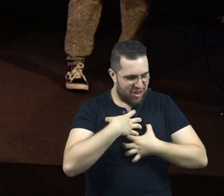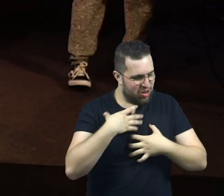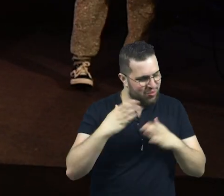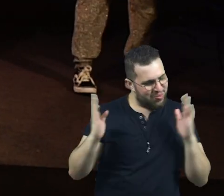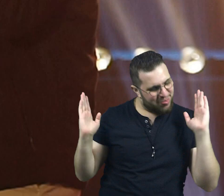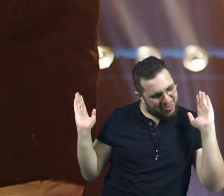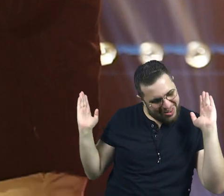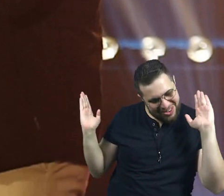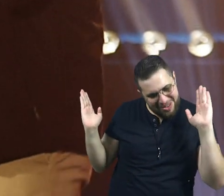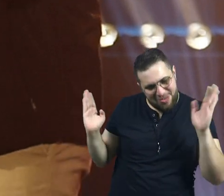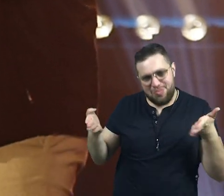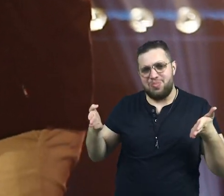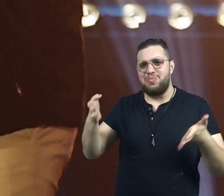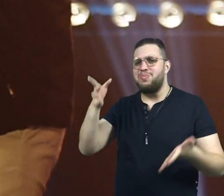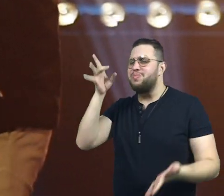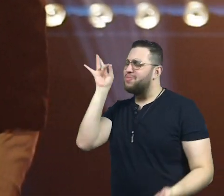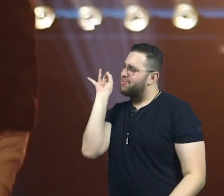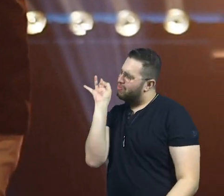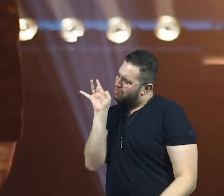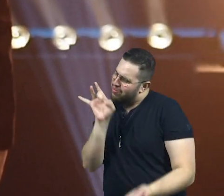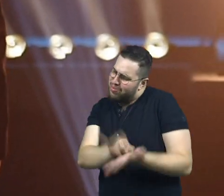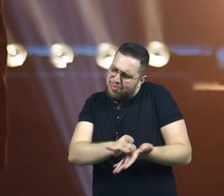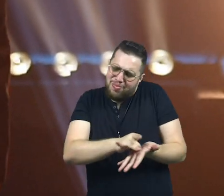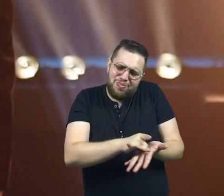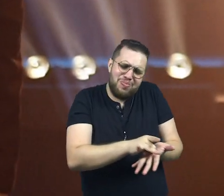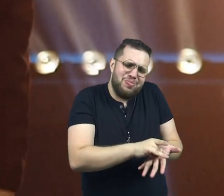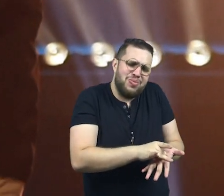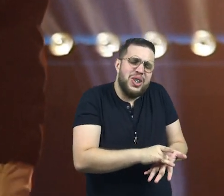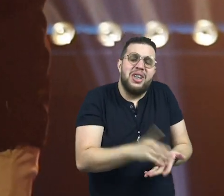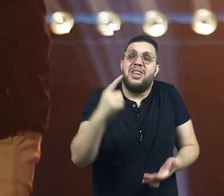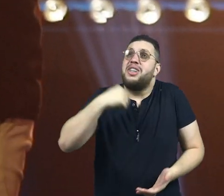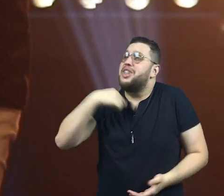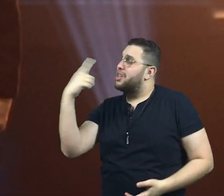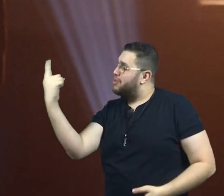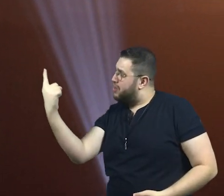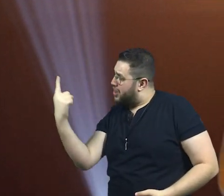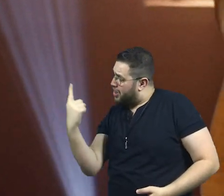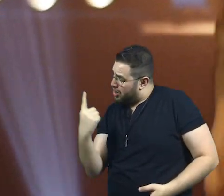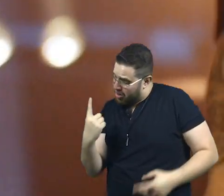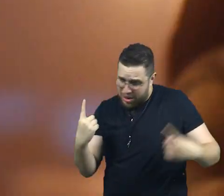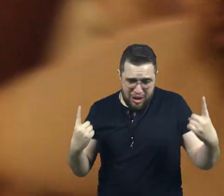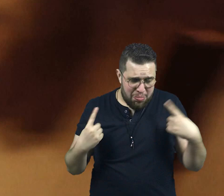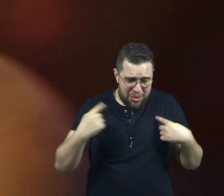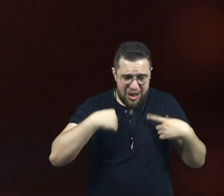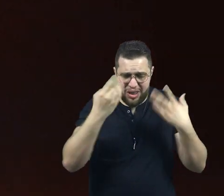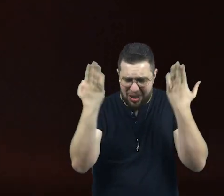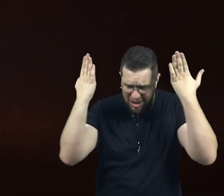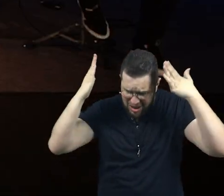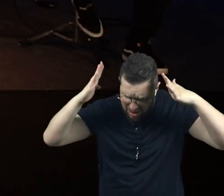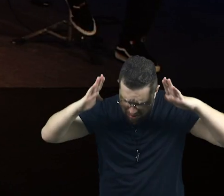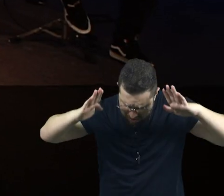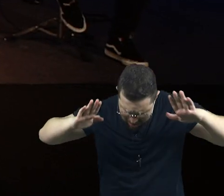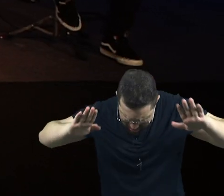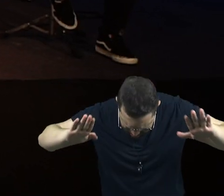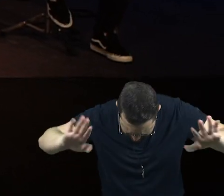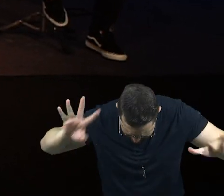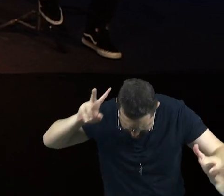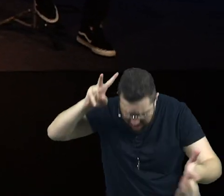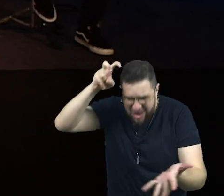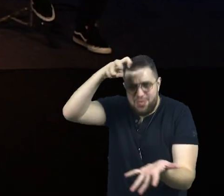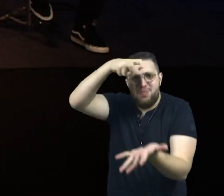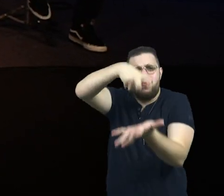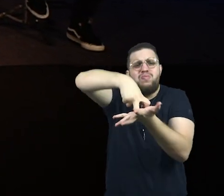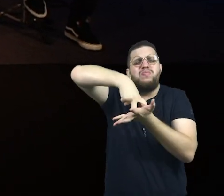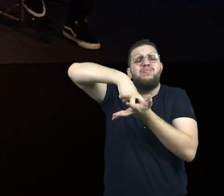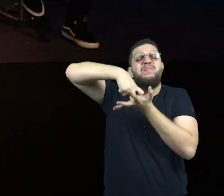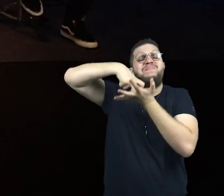do calor deste lugar. Eu venho me